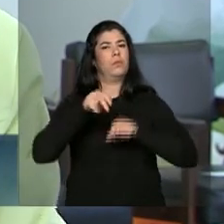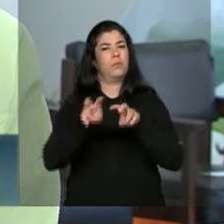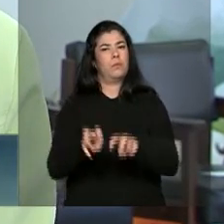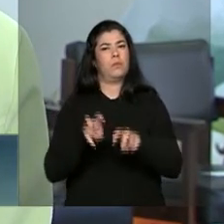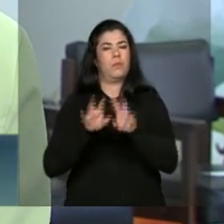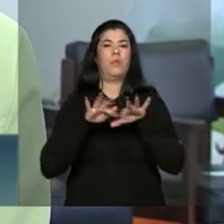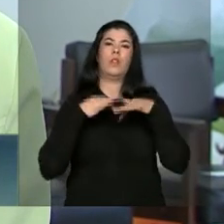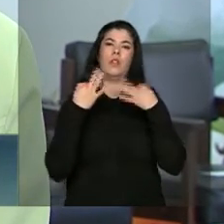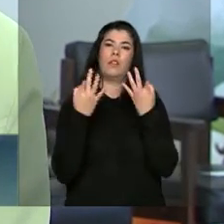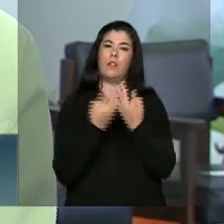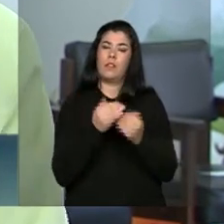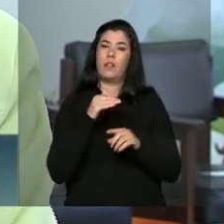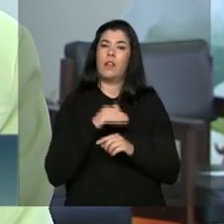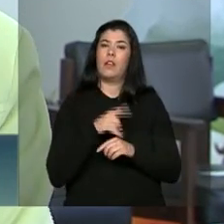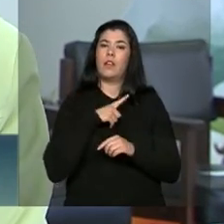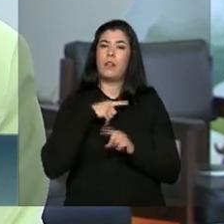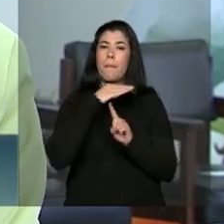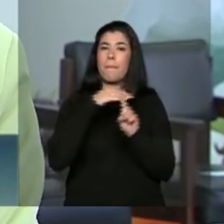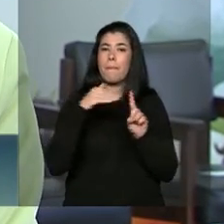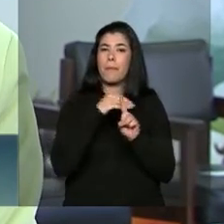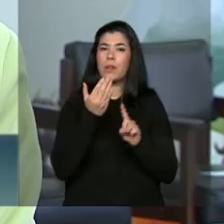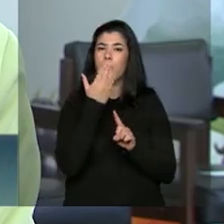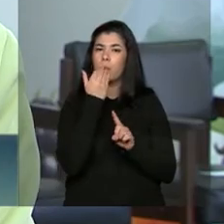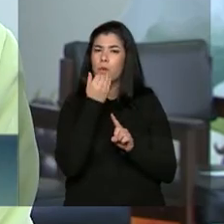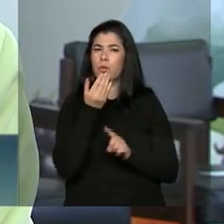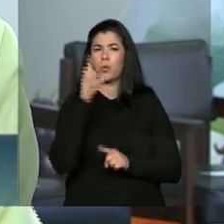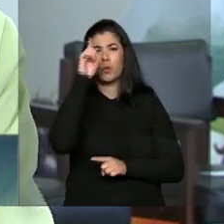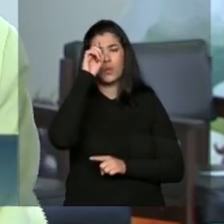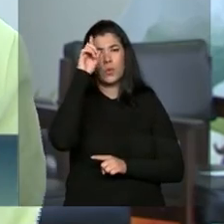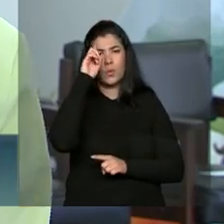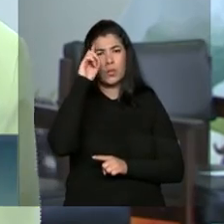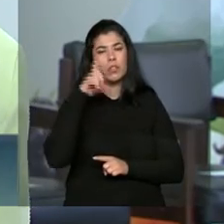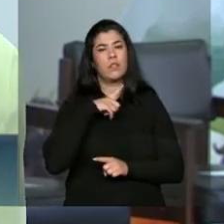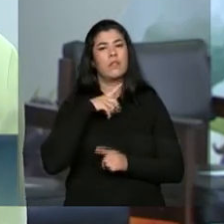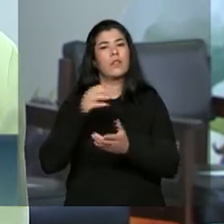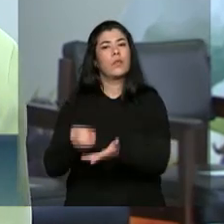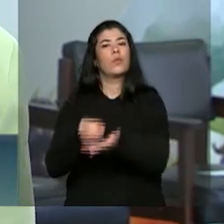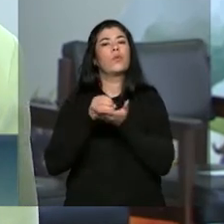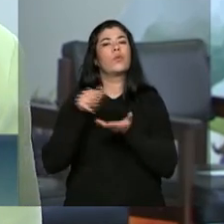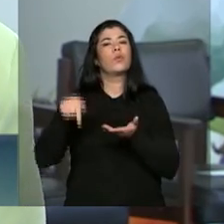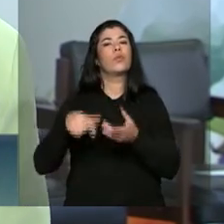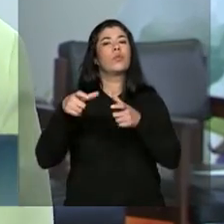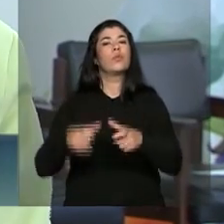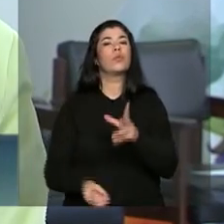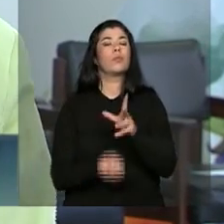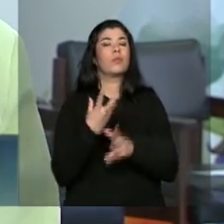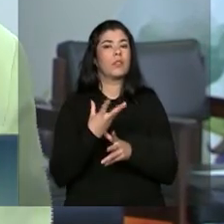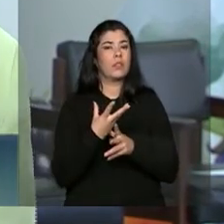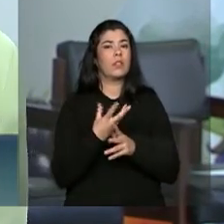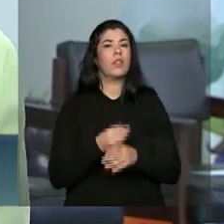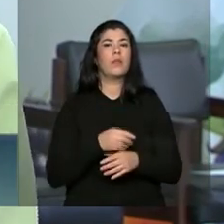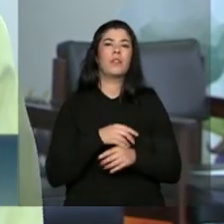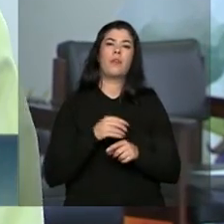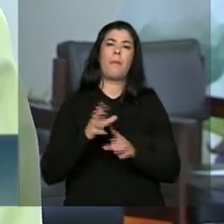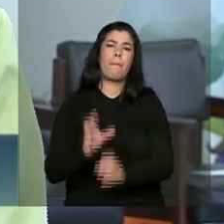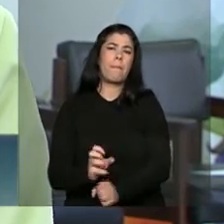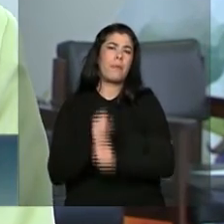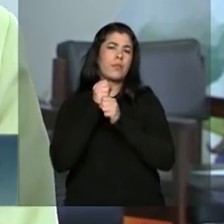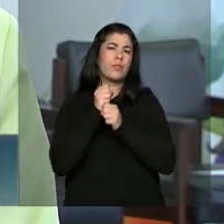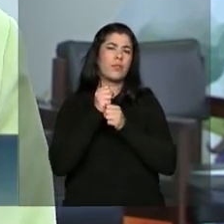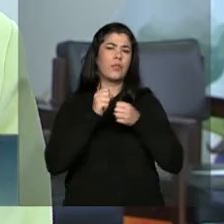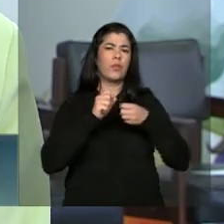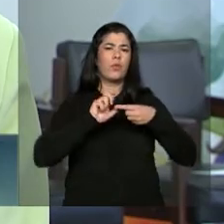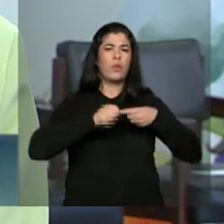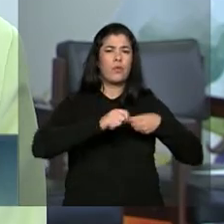da metade dos alimentos que estão na mesa dos cidadãos brasileiros hoje vem desses pequenos agricultores. Mais da metade da mandioca, do feijão,